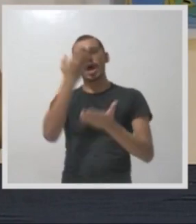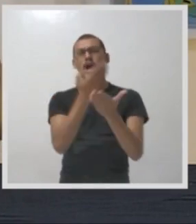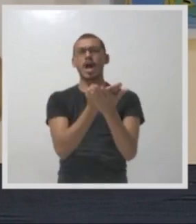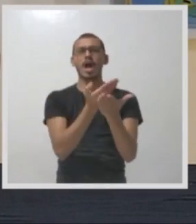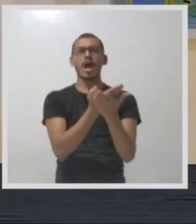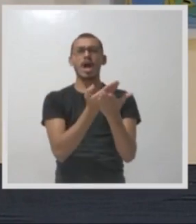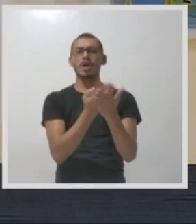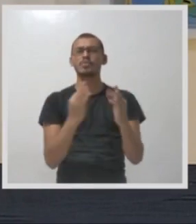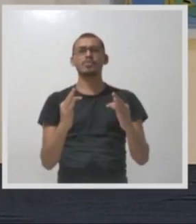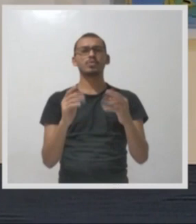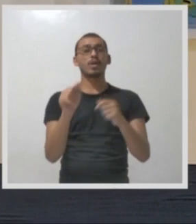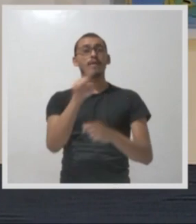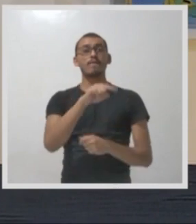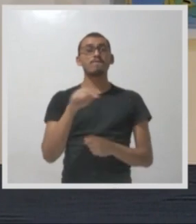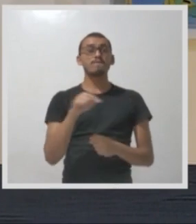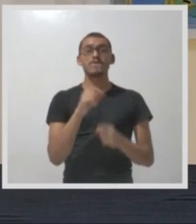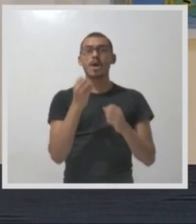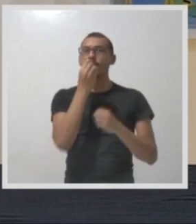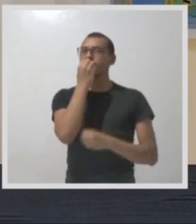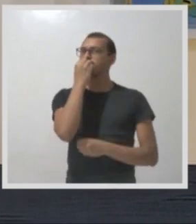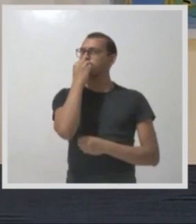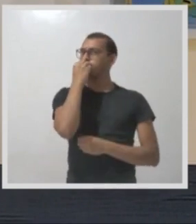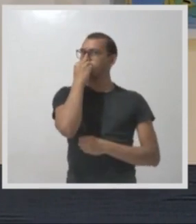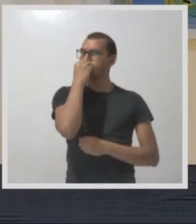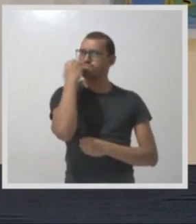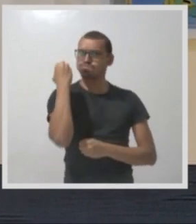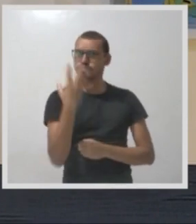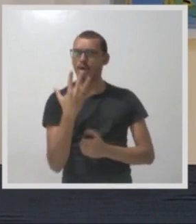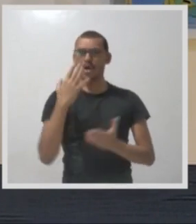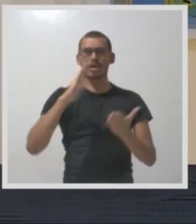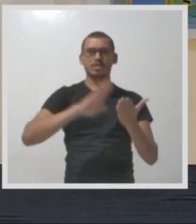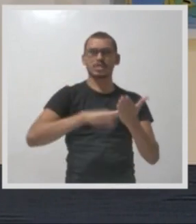possam ficar muito bons na interpretação de